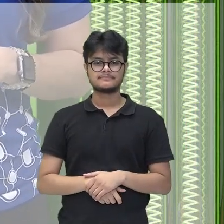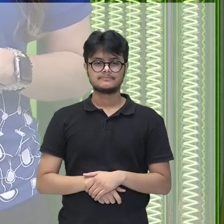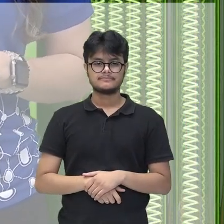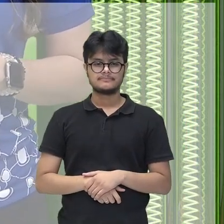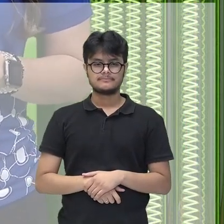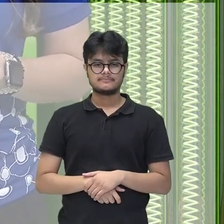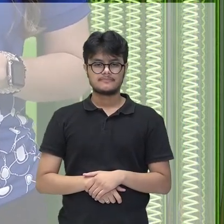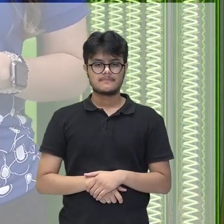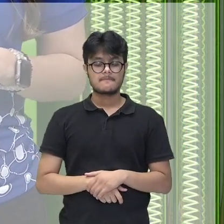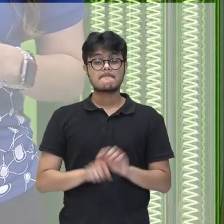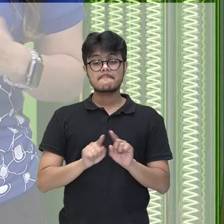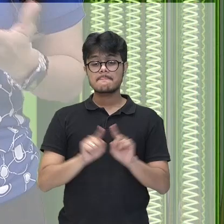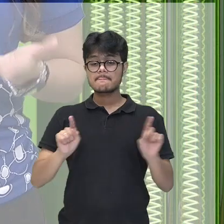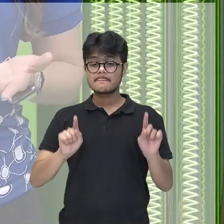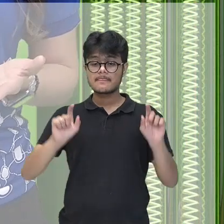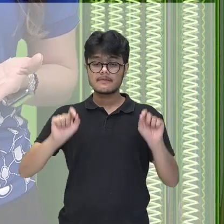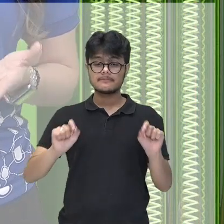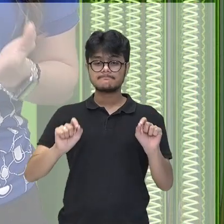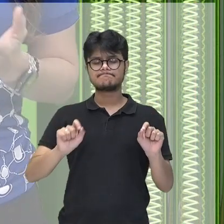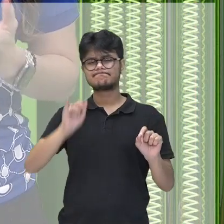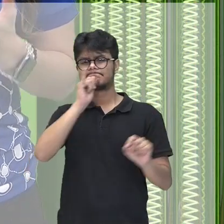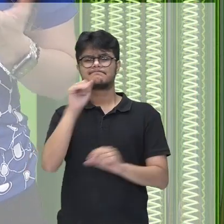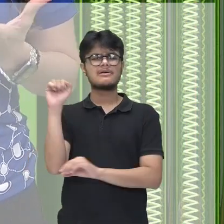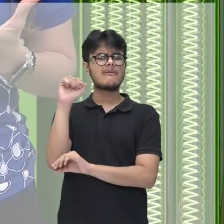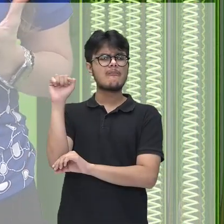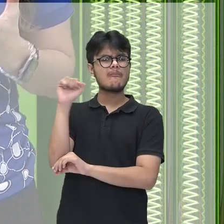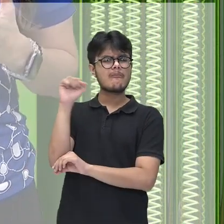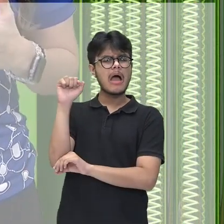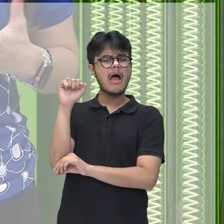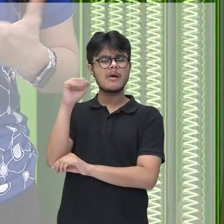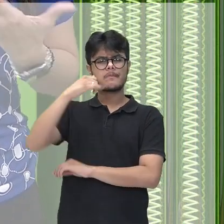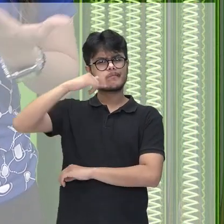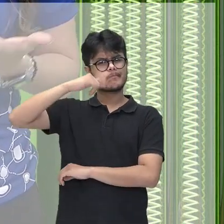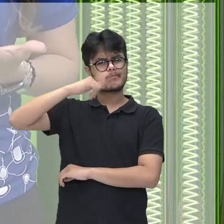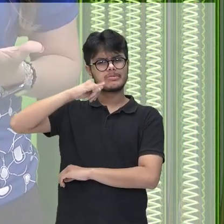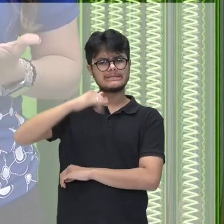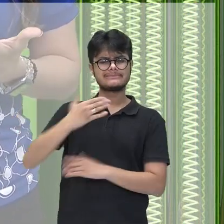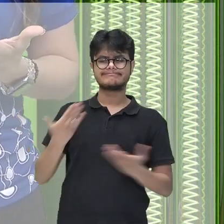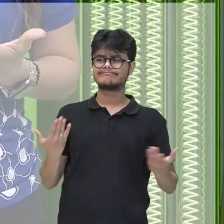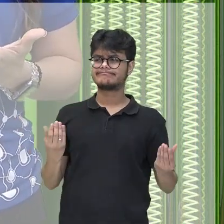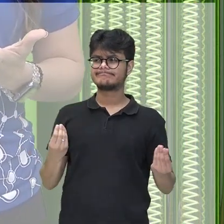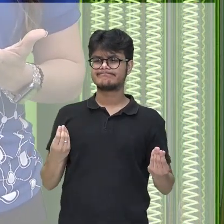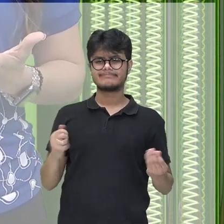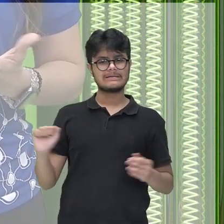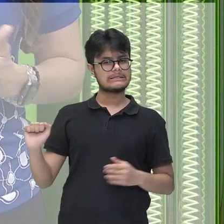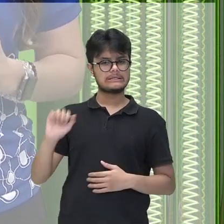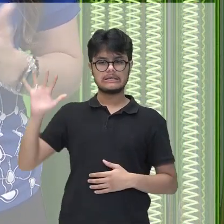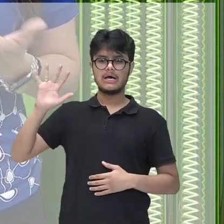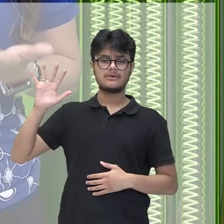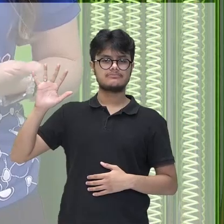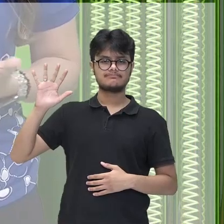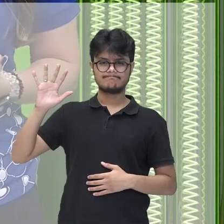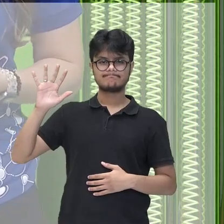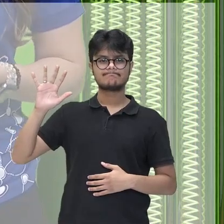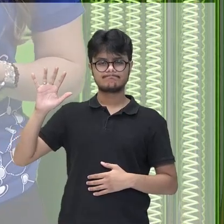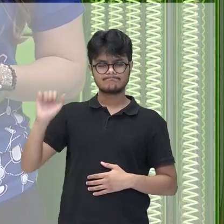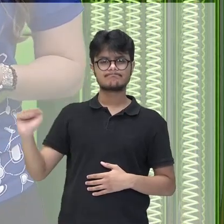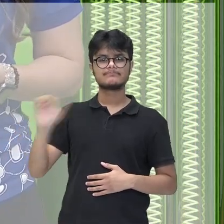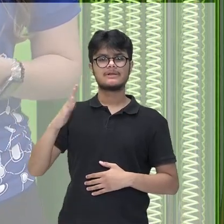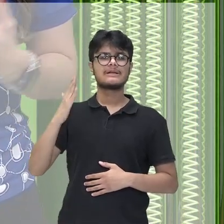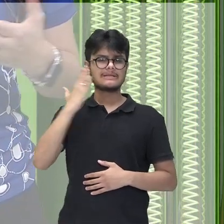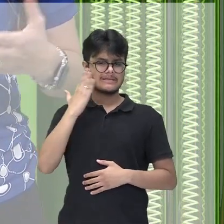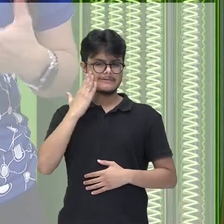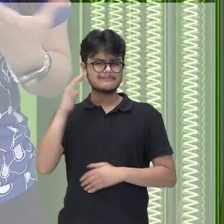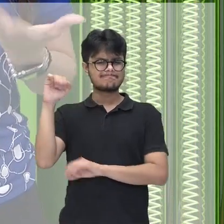diesel. Mas a questão é que o carro elétrico é algo que ainda não é viável para todo mundo, porque a gente sabe que o